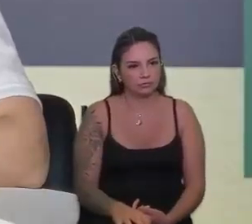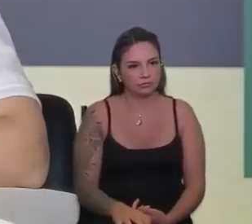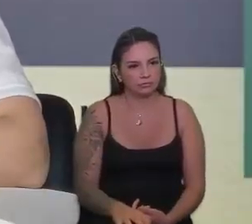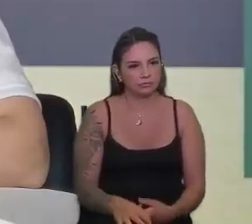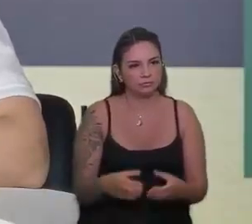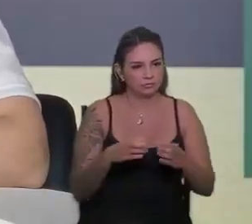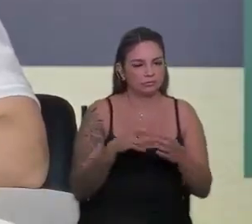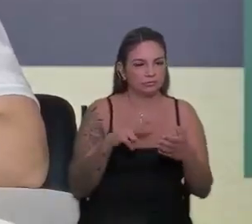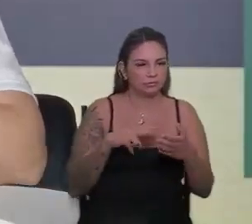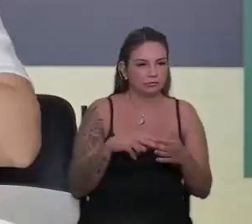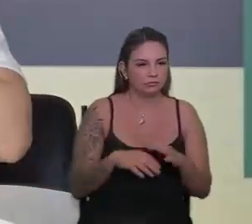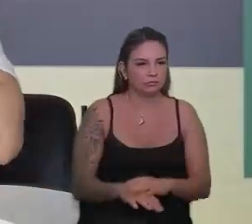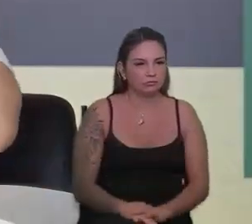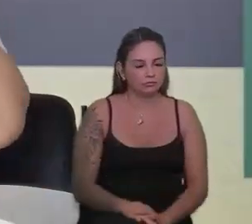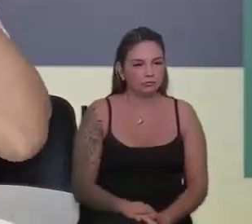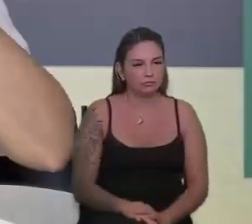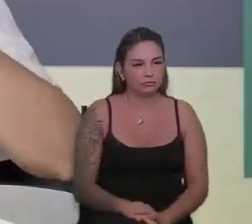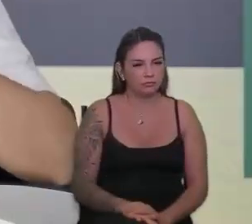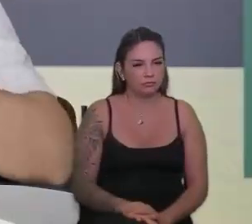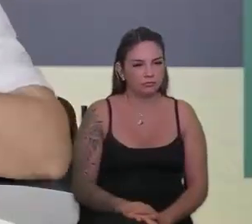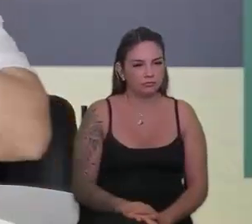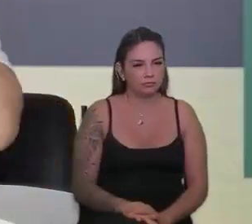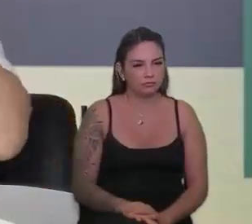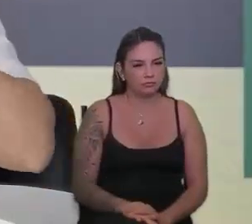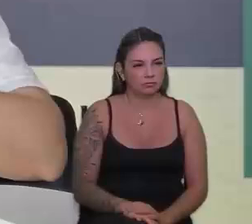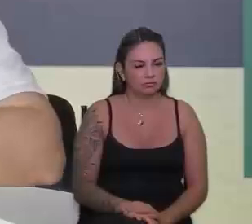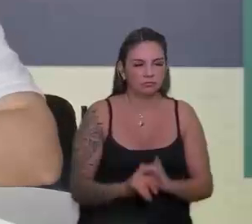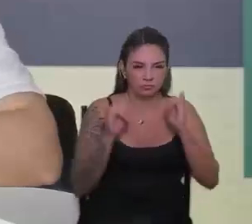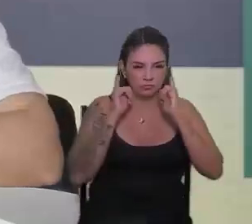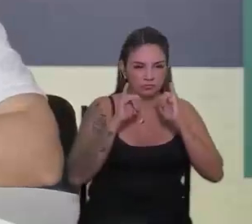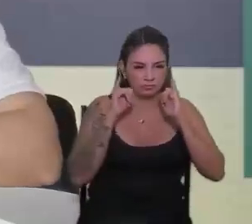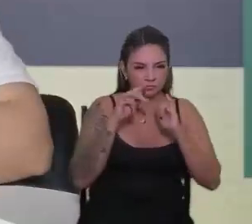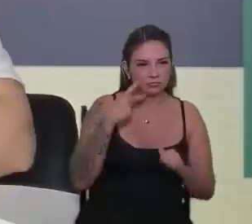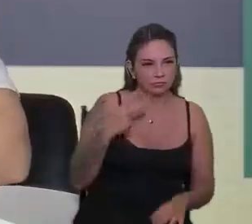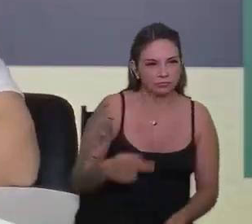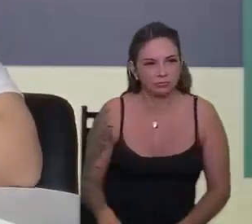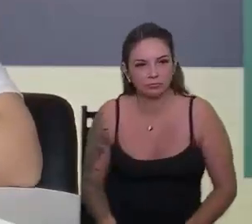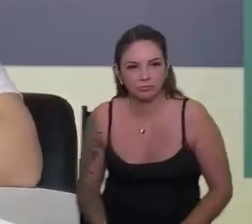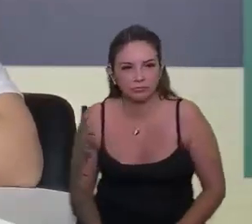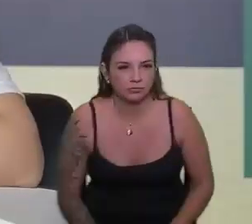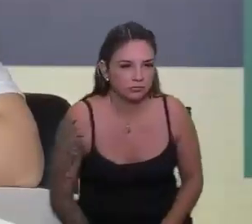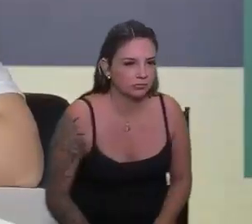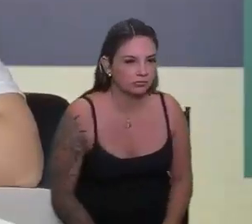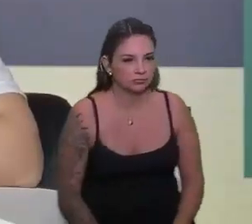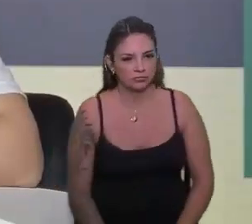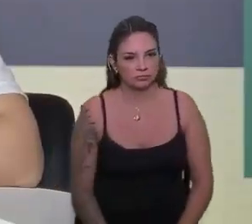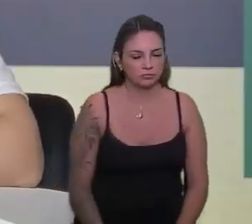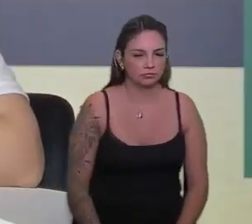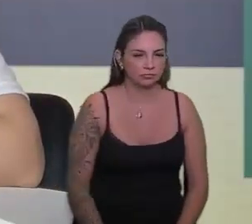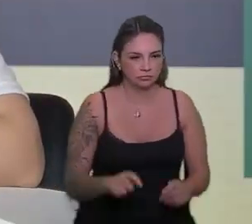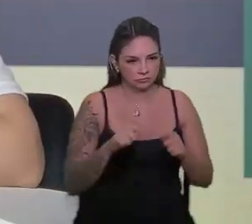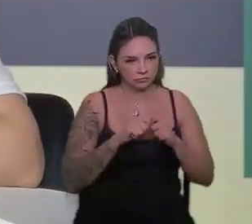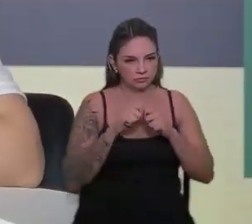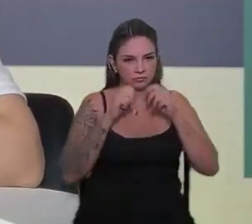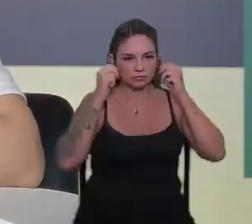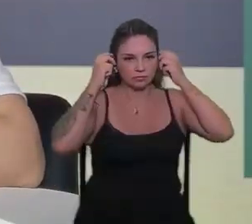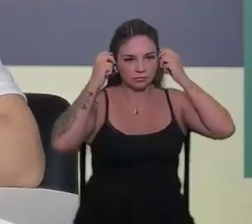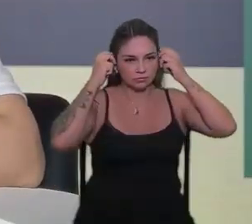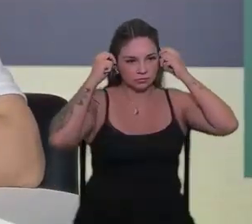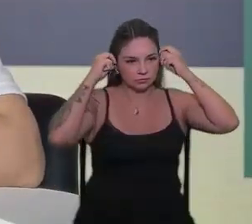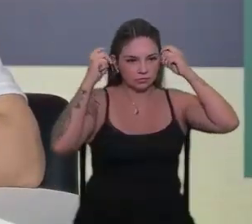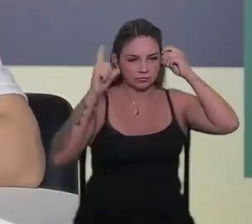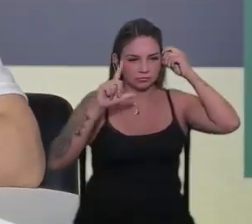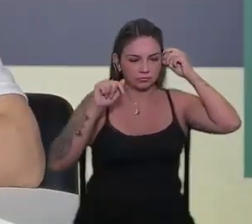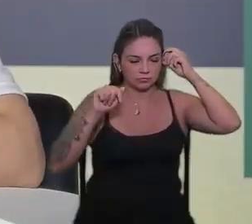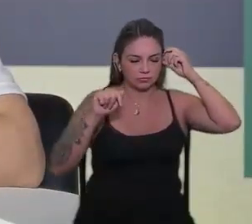com o clube de leitura, e na internet que ele divulga, né, que ele fala, isso faz com que a